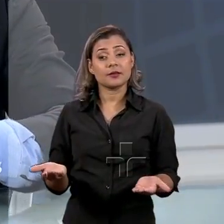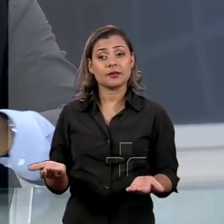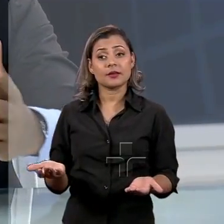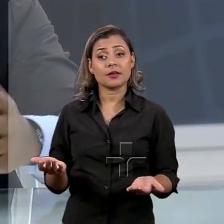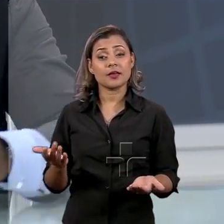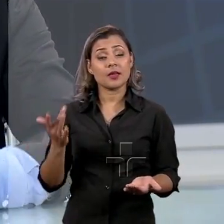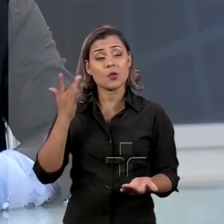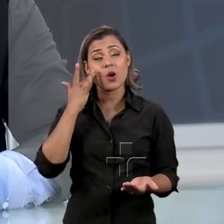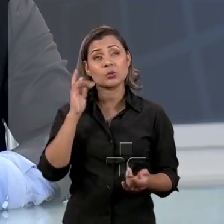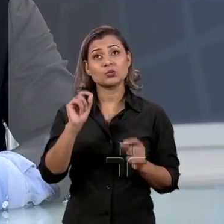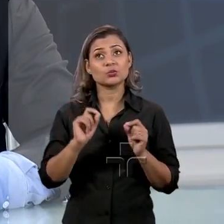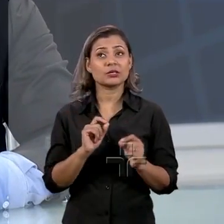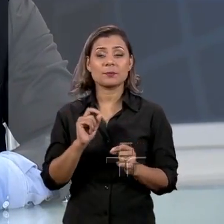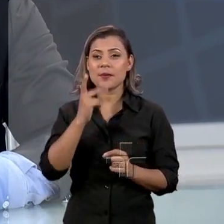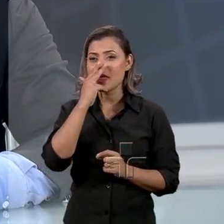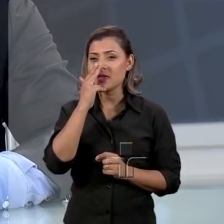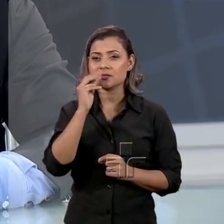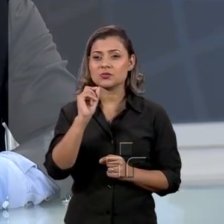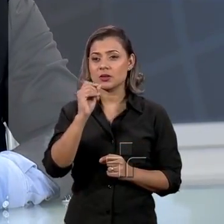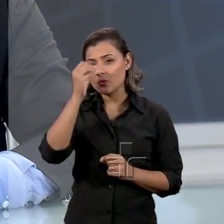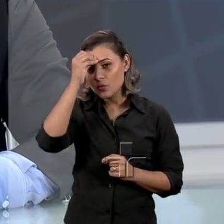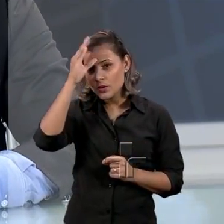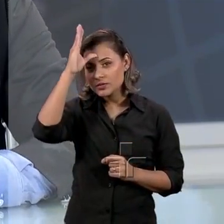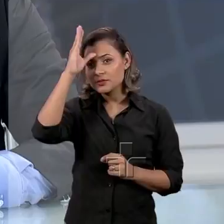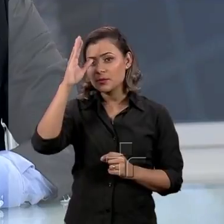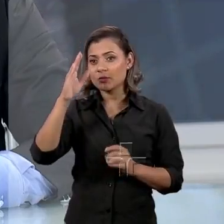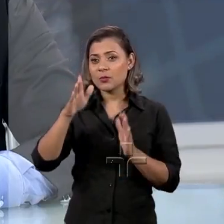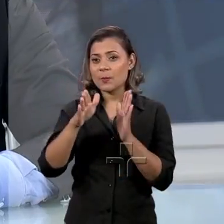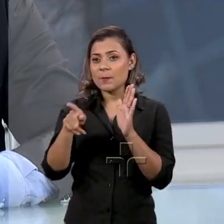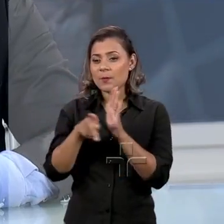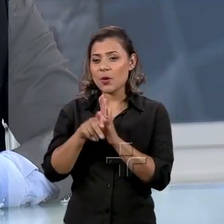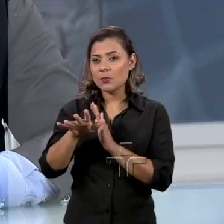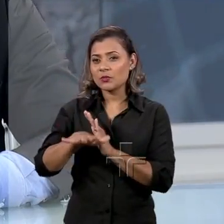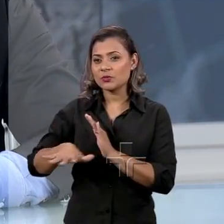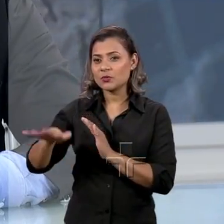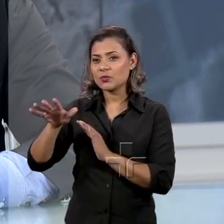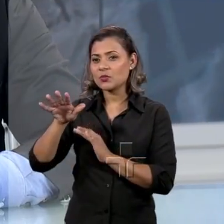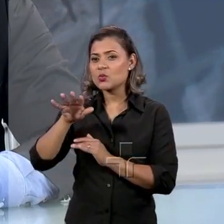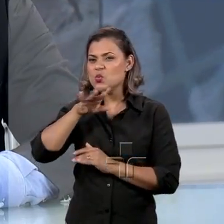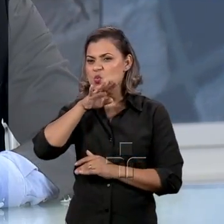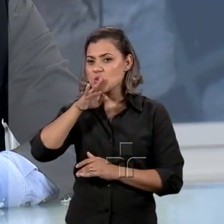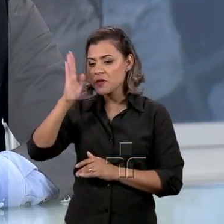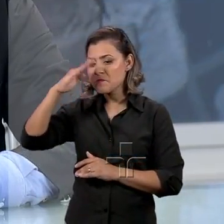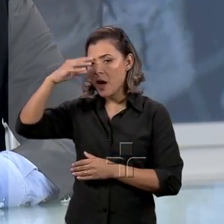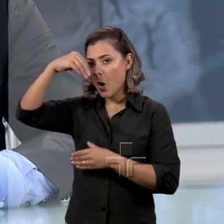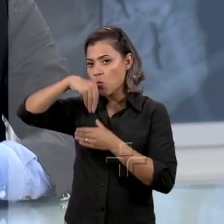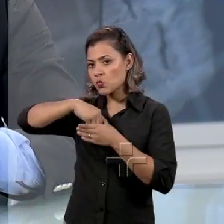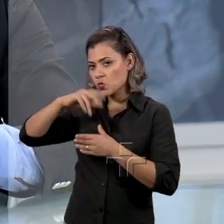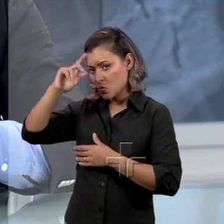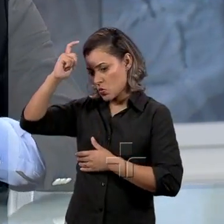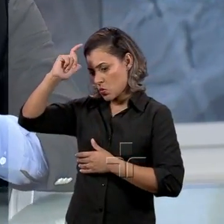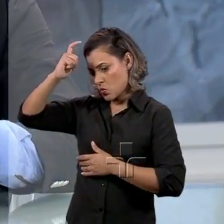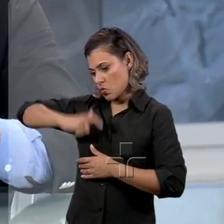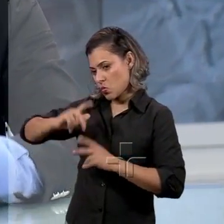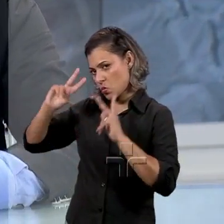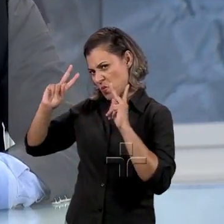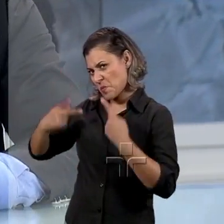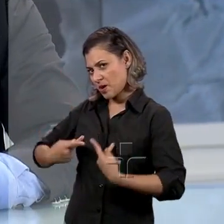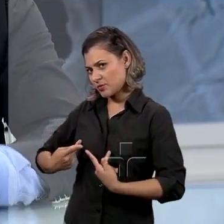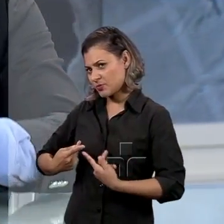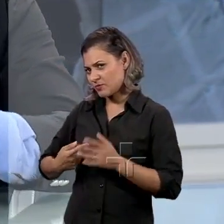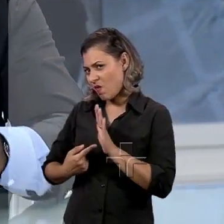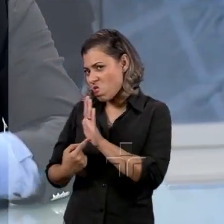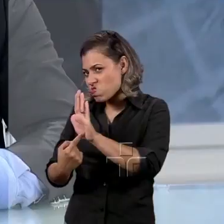a disponibilização do conhecimento do lado escuro do ser humano, né? E esse lado escuro do ser humano não teve ainda